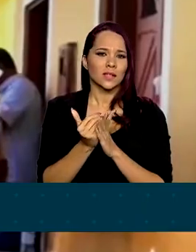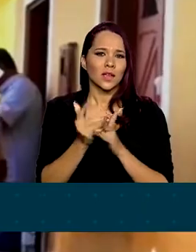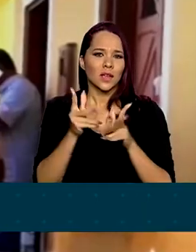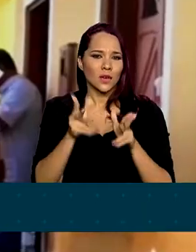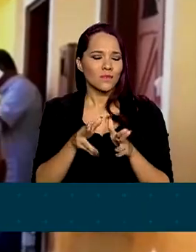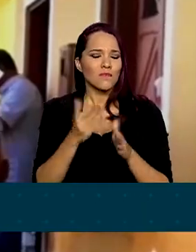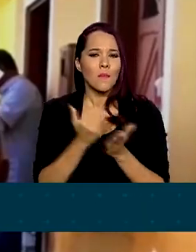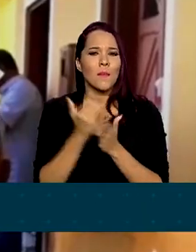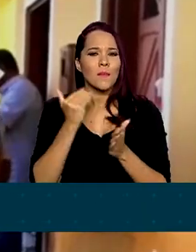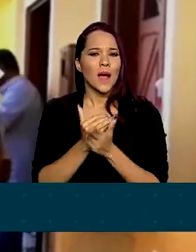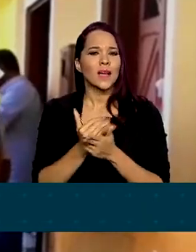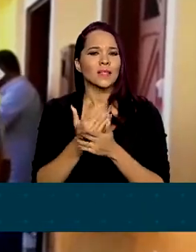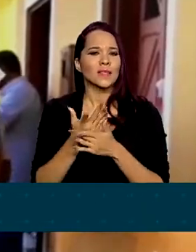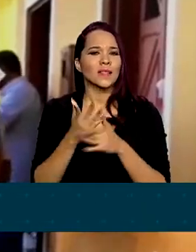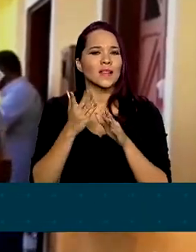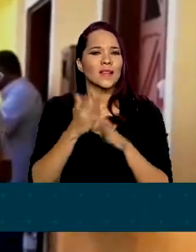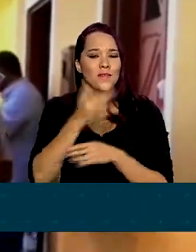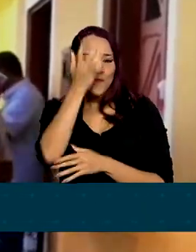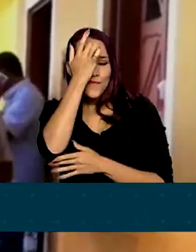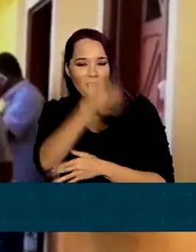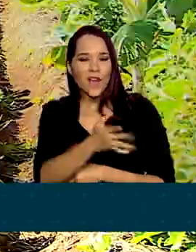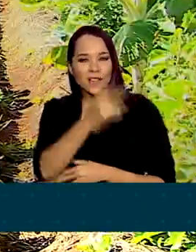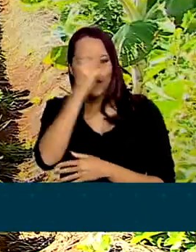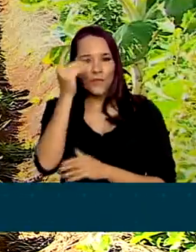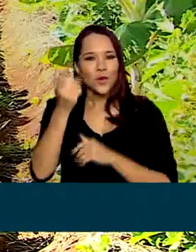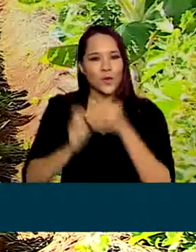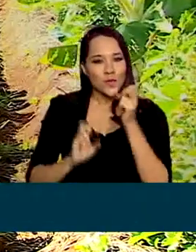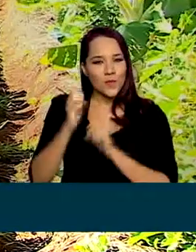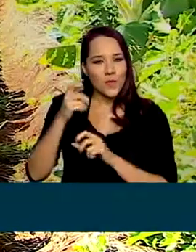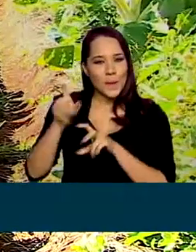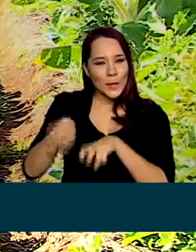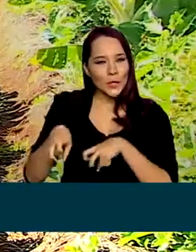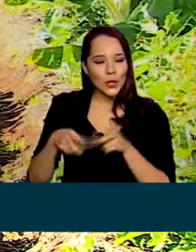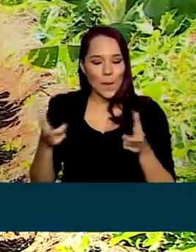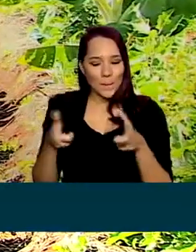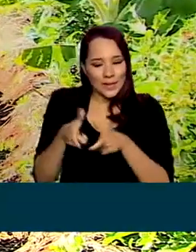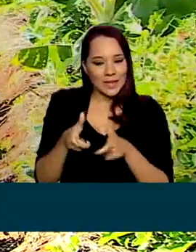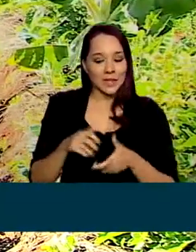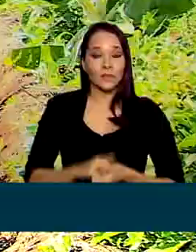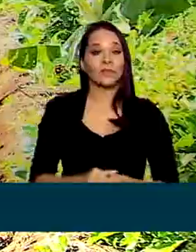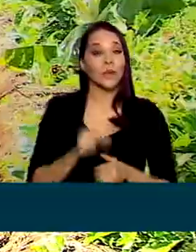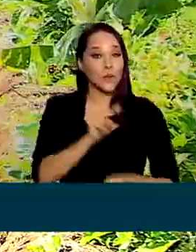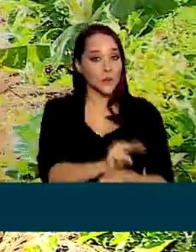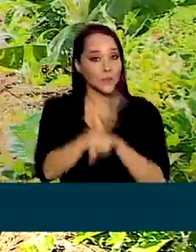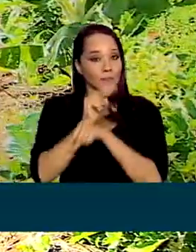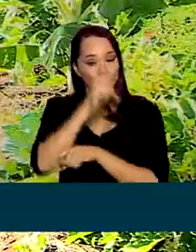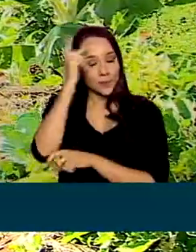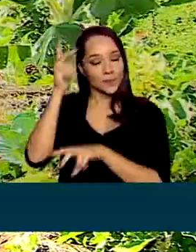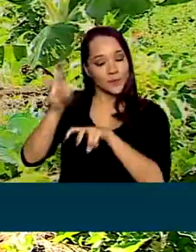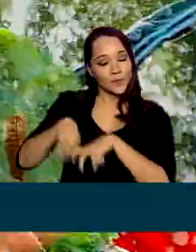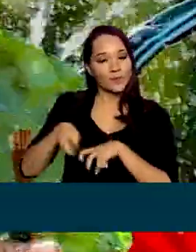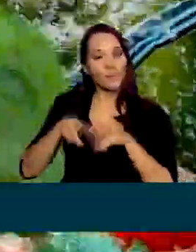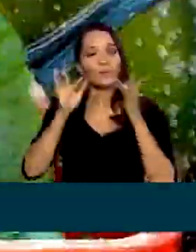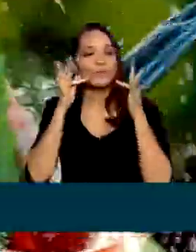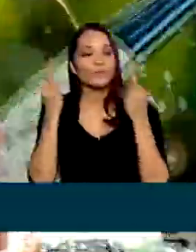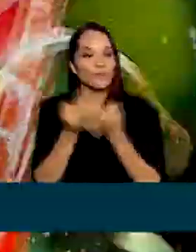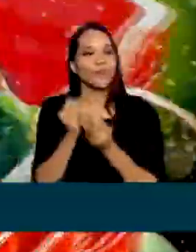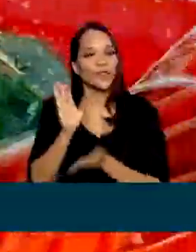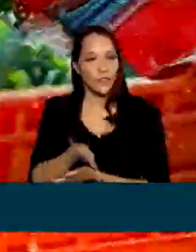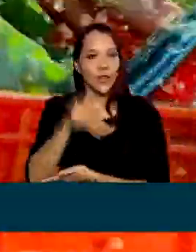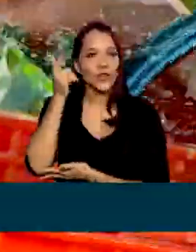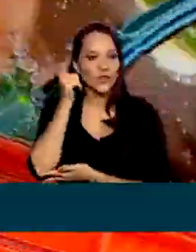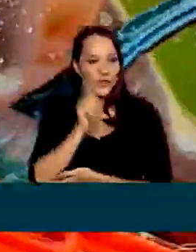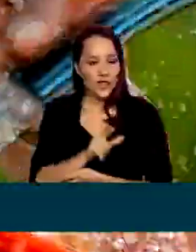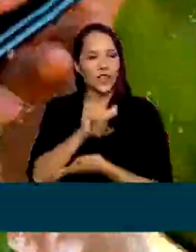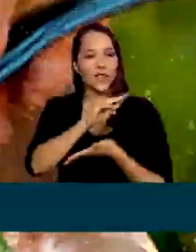acessível para o pequeno produtor. Os financiamentos para os agricultores familiares já podem